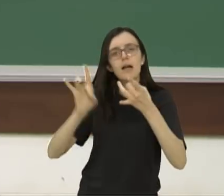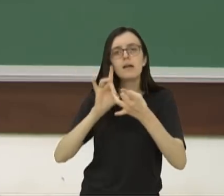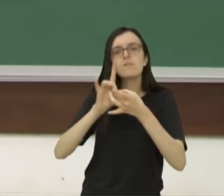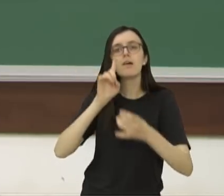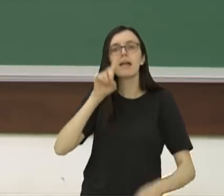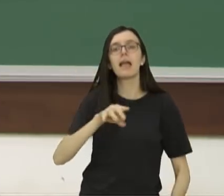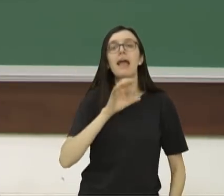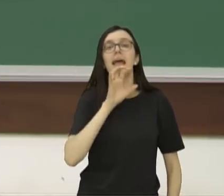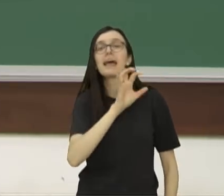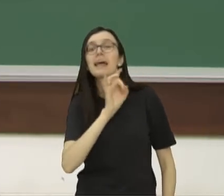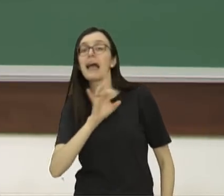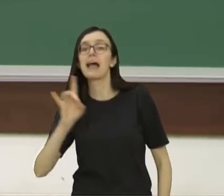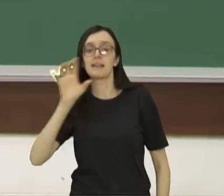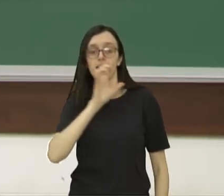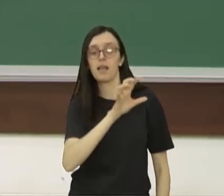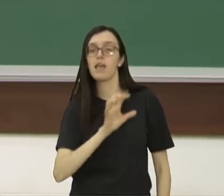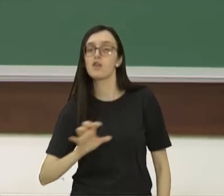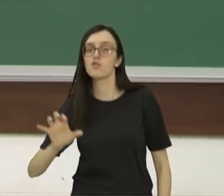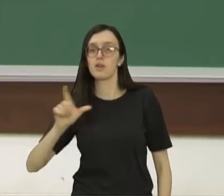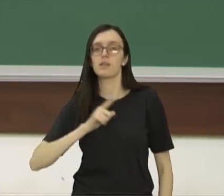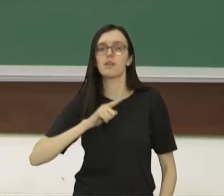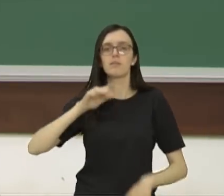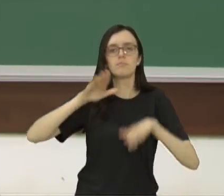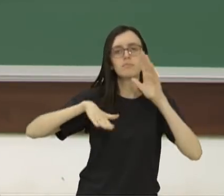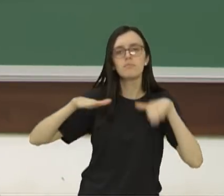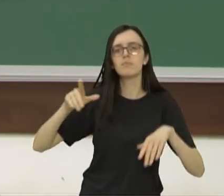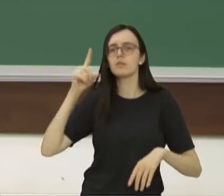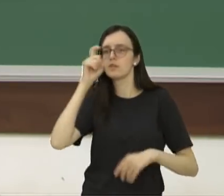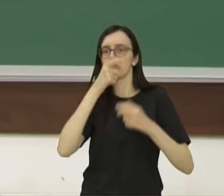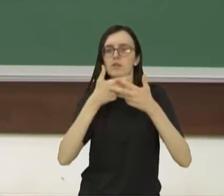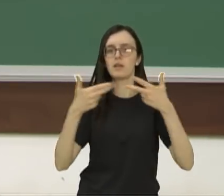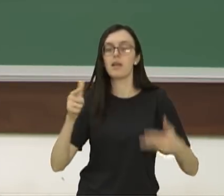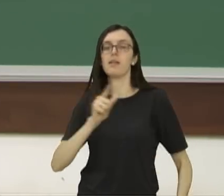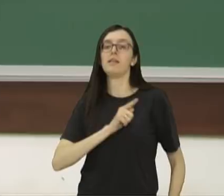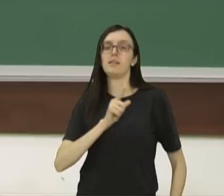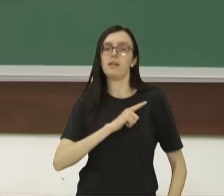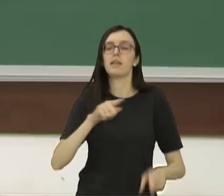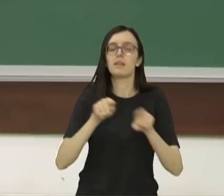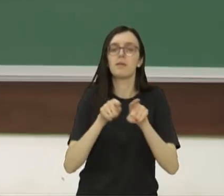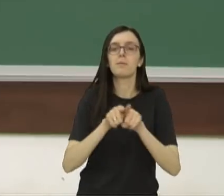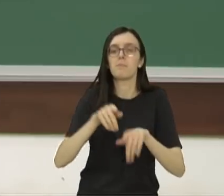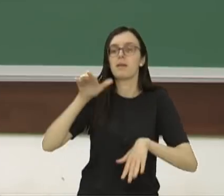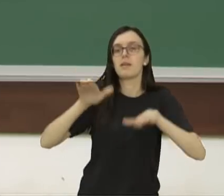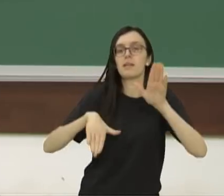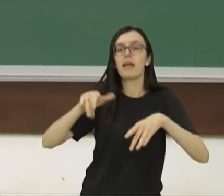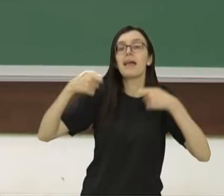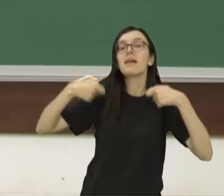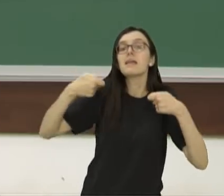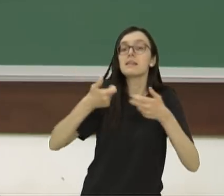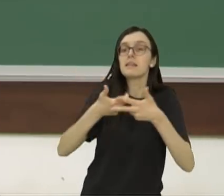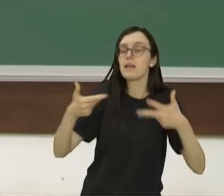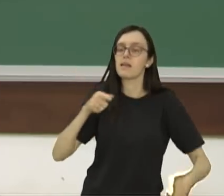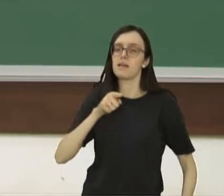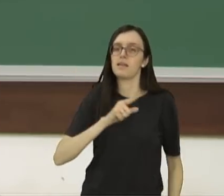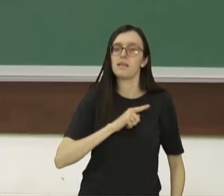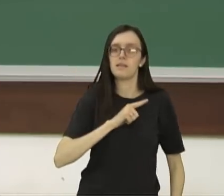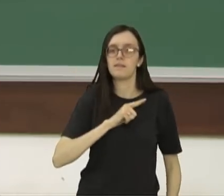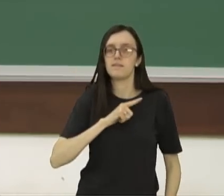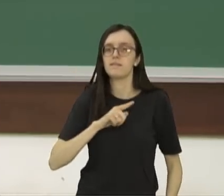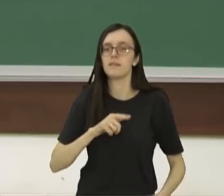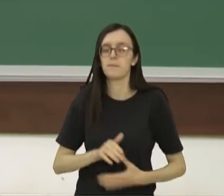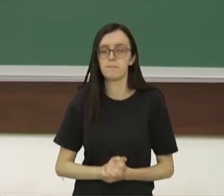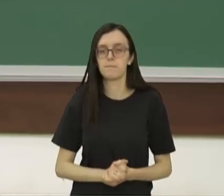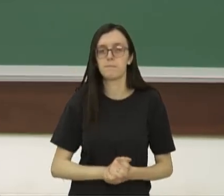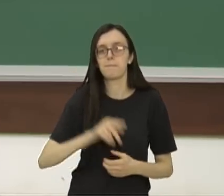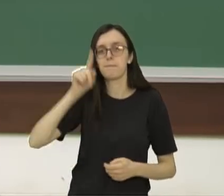cada região, de acordo com as dificuldades que elas têm e de acordo com as necessidades que ela tem. Ali, então,